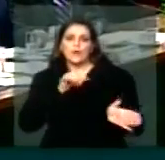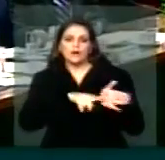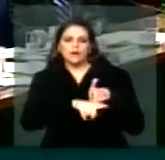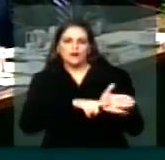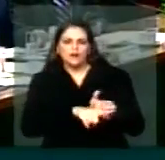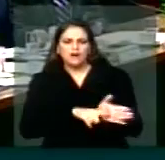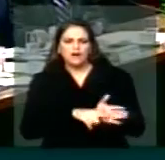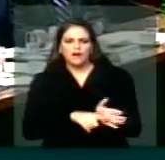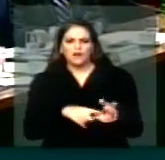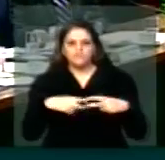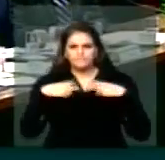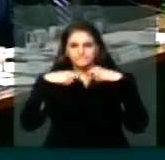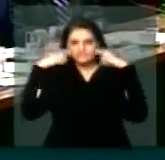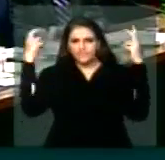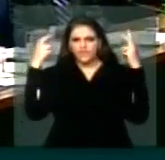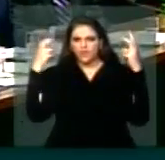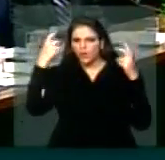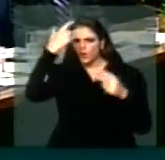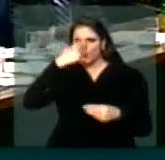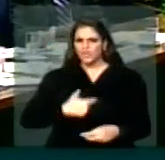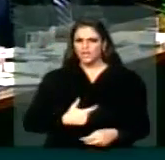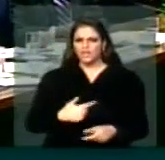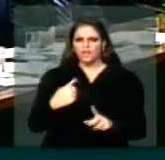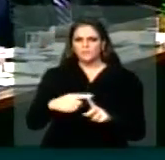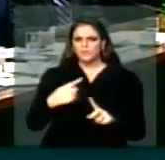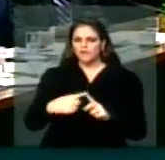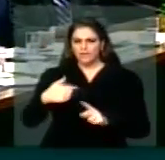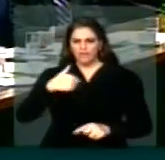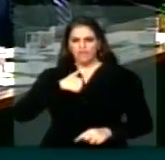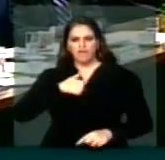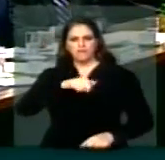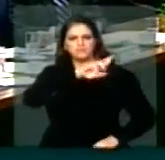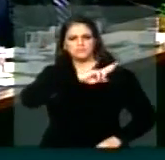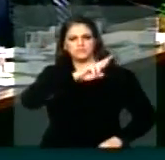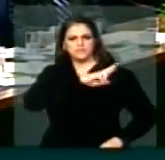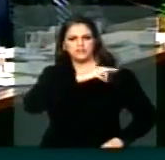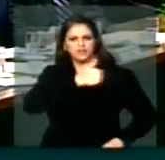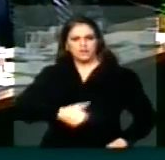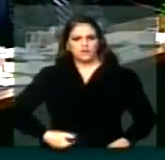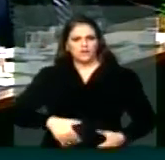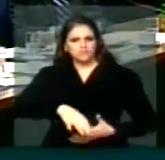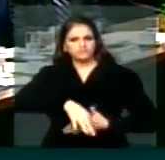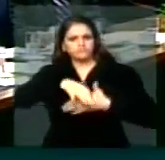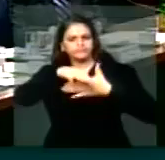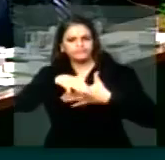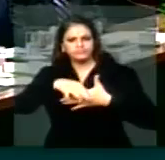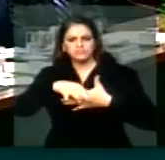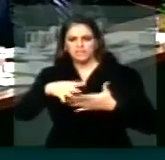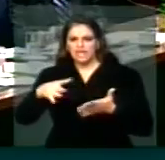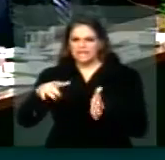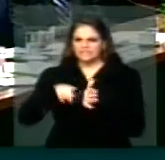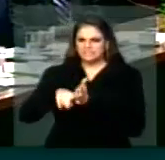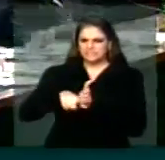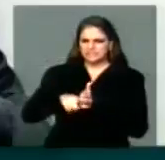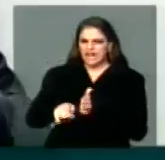não constrange, constrange, principalmente quem está no exercício da chefia do poder à toa. Colocar de